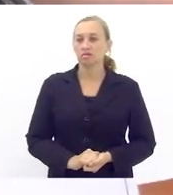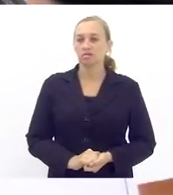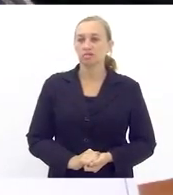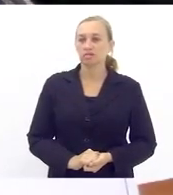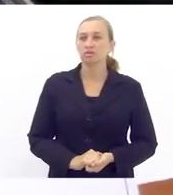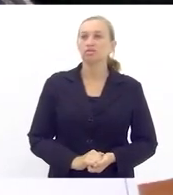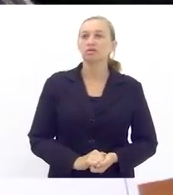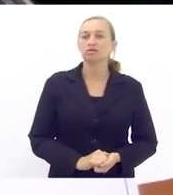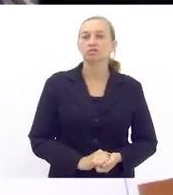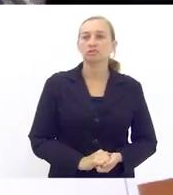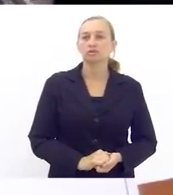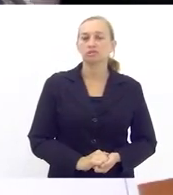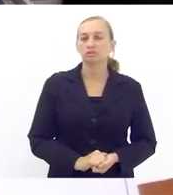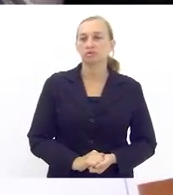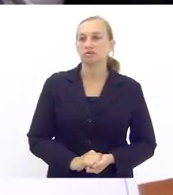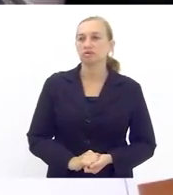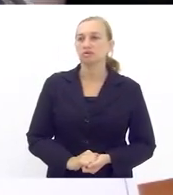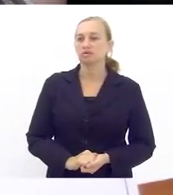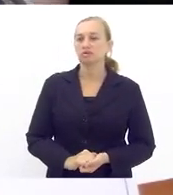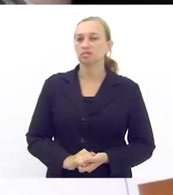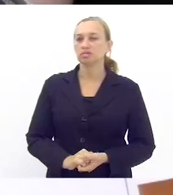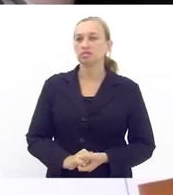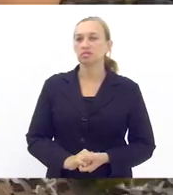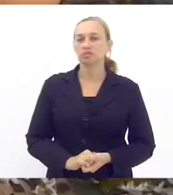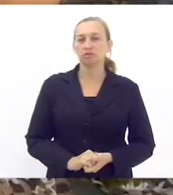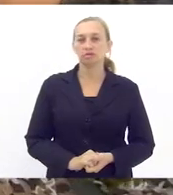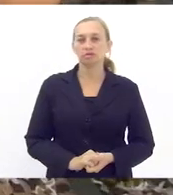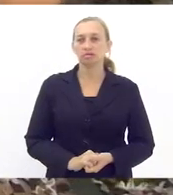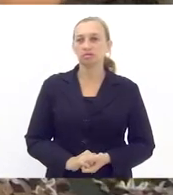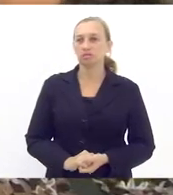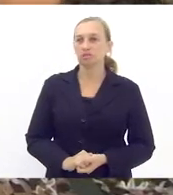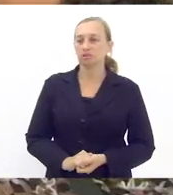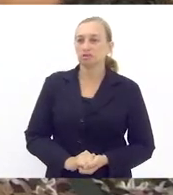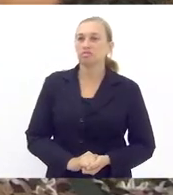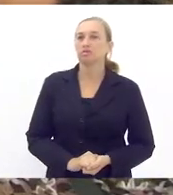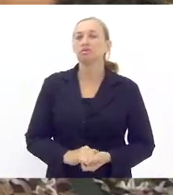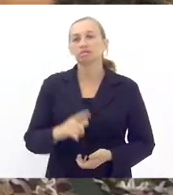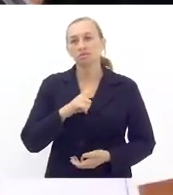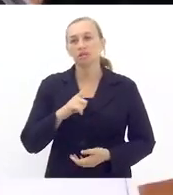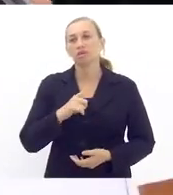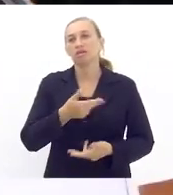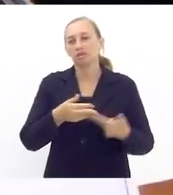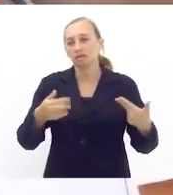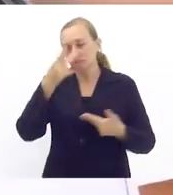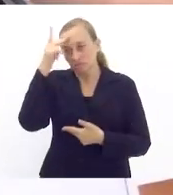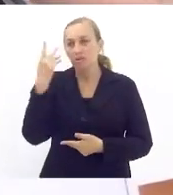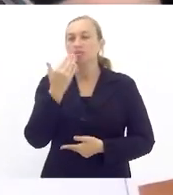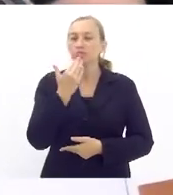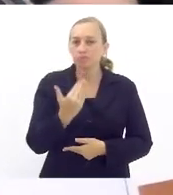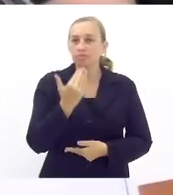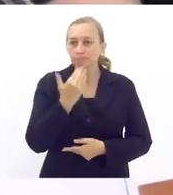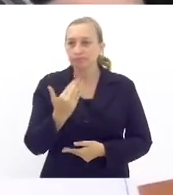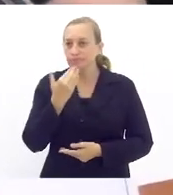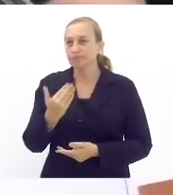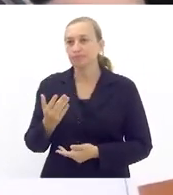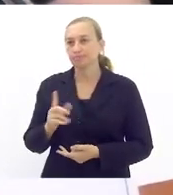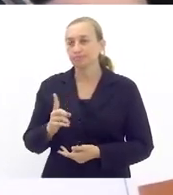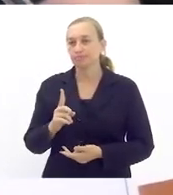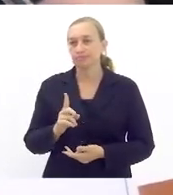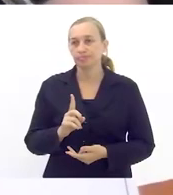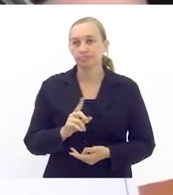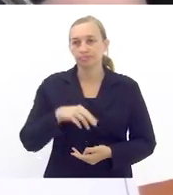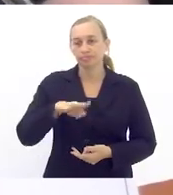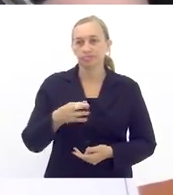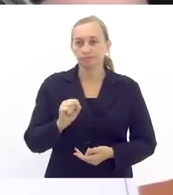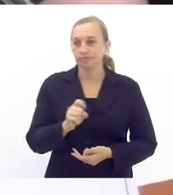E aí vamos voltar só mais dois inscritos tá pessoal é porque teve muita gente pedindo inscrição depois mas não foi o caso